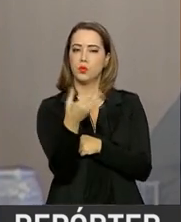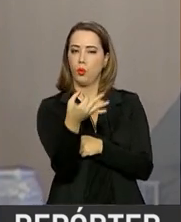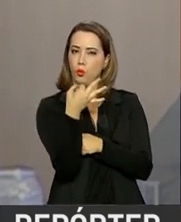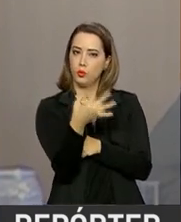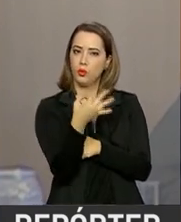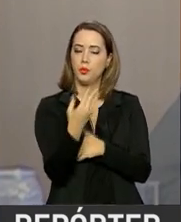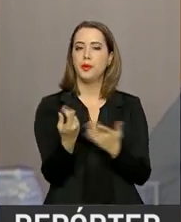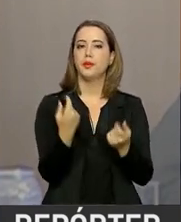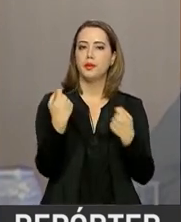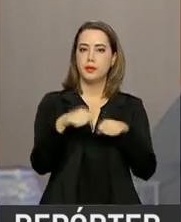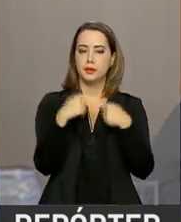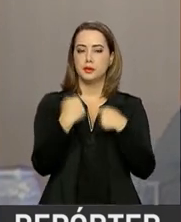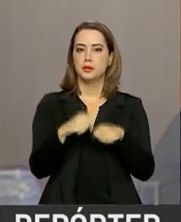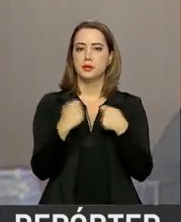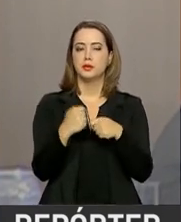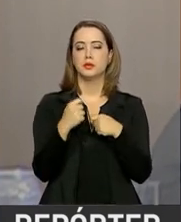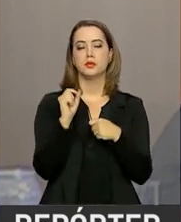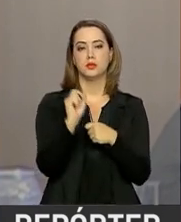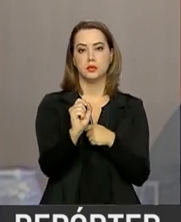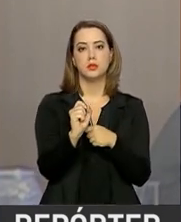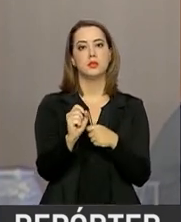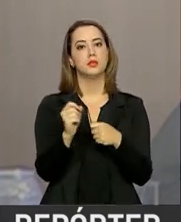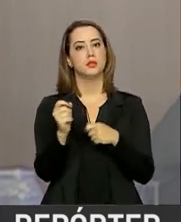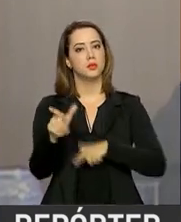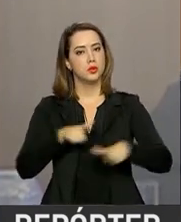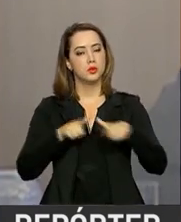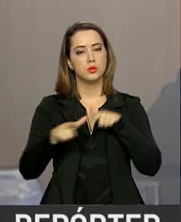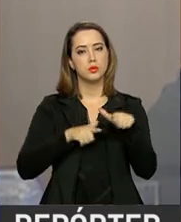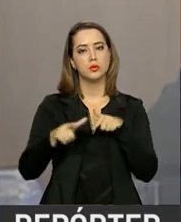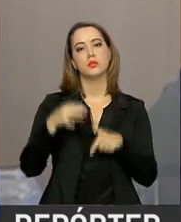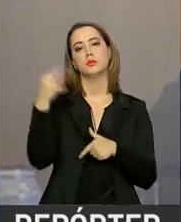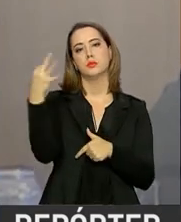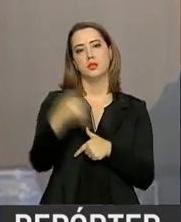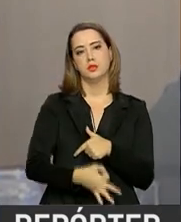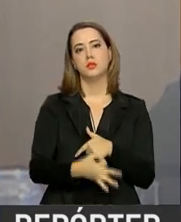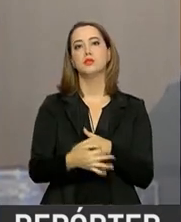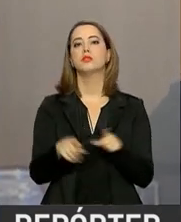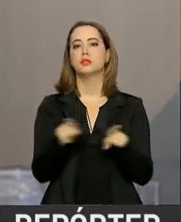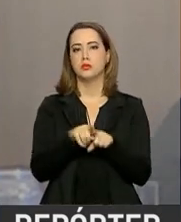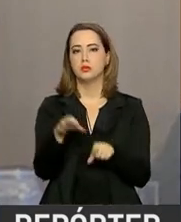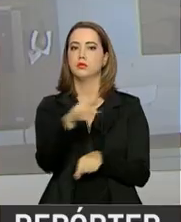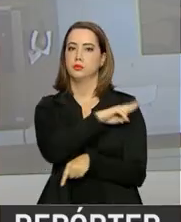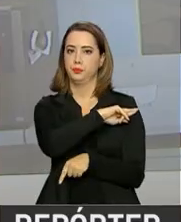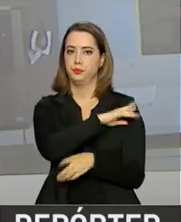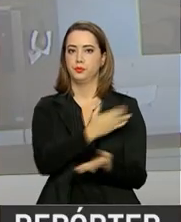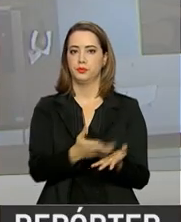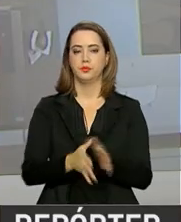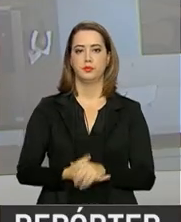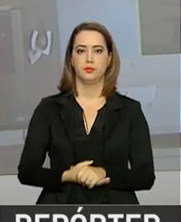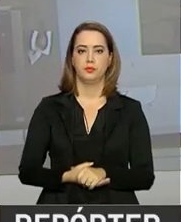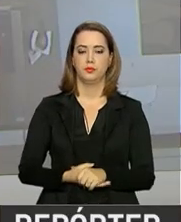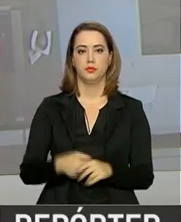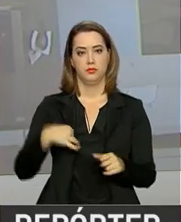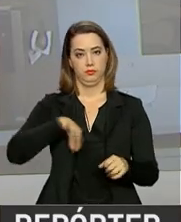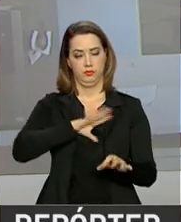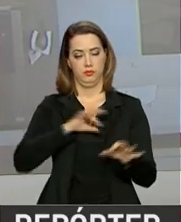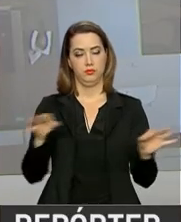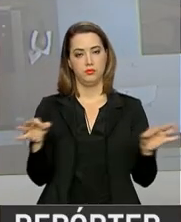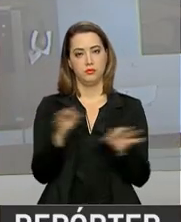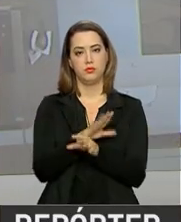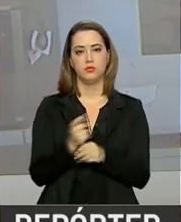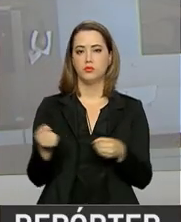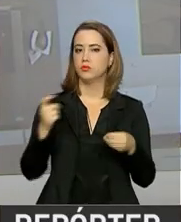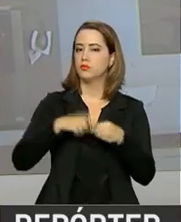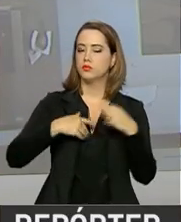que ter as condições necessárias e que seja feito de forma responsável nós ficamos por aqui